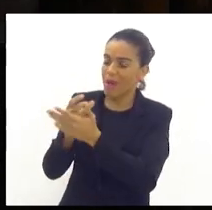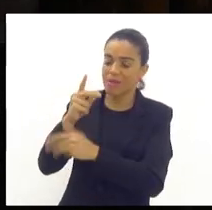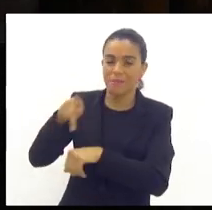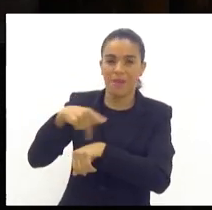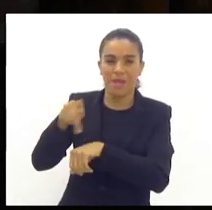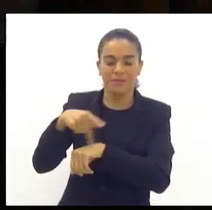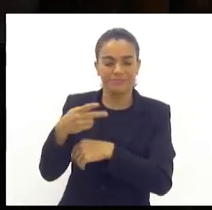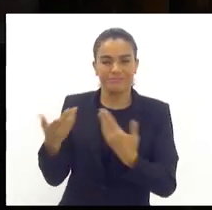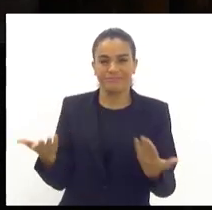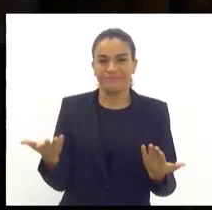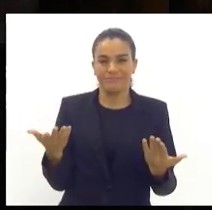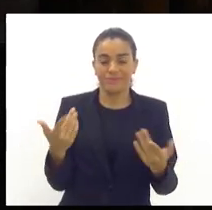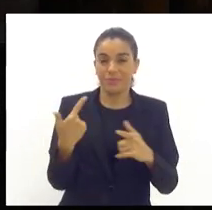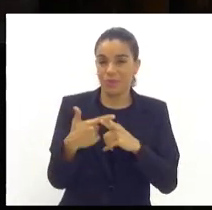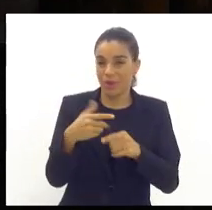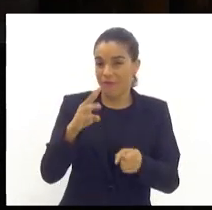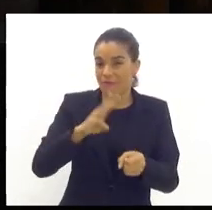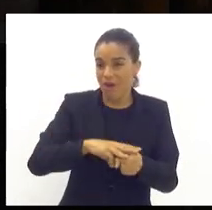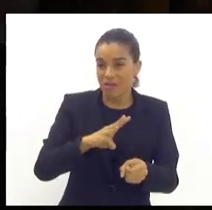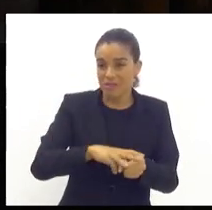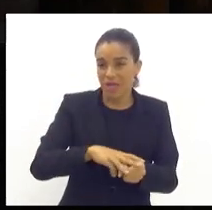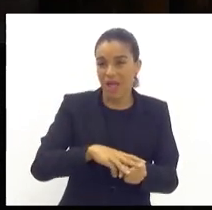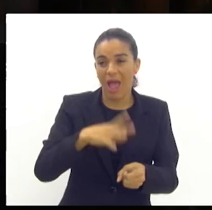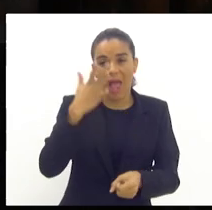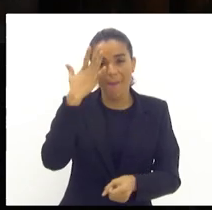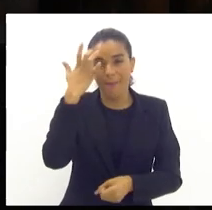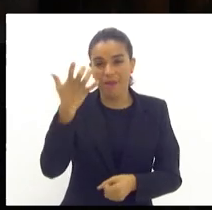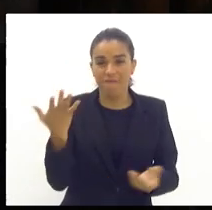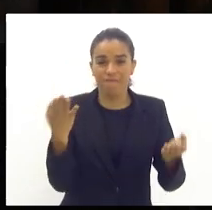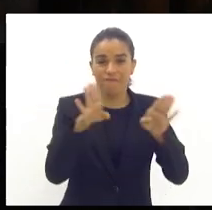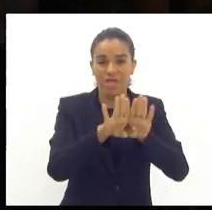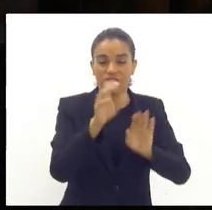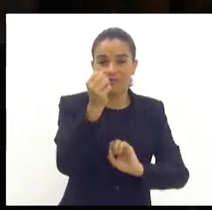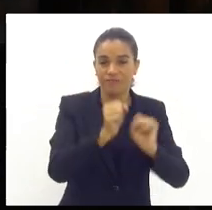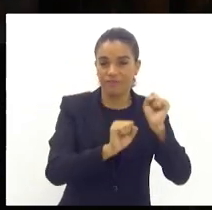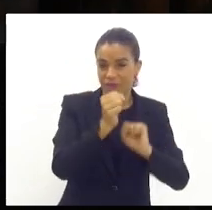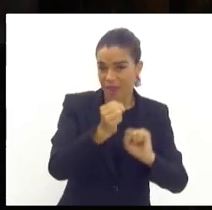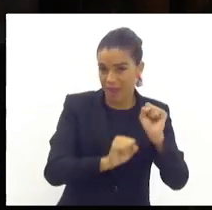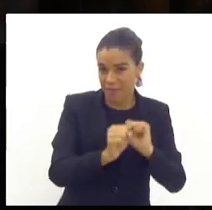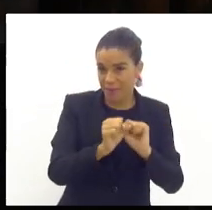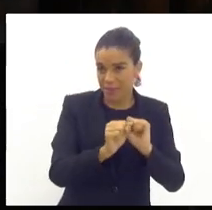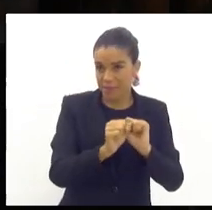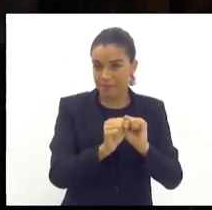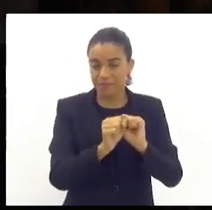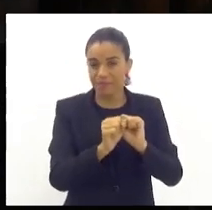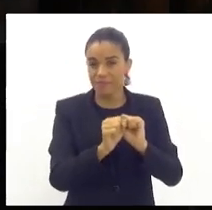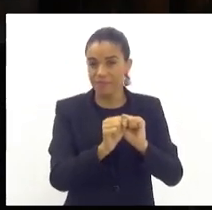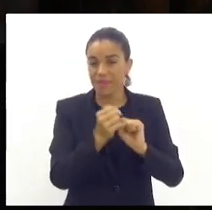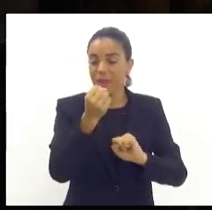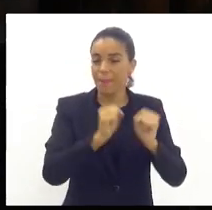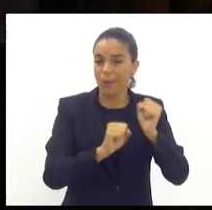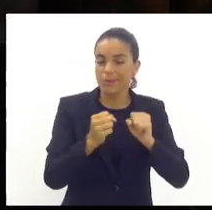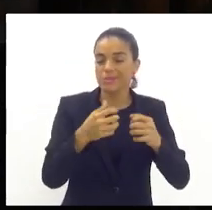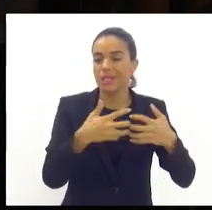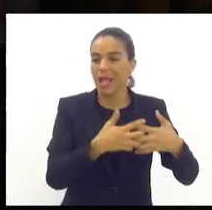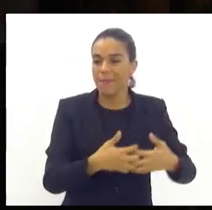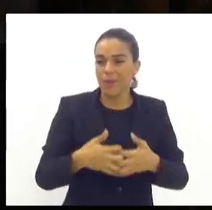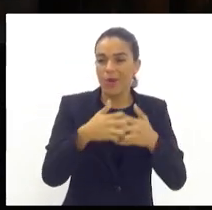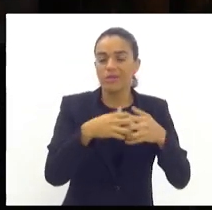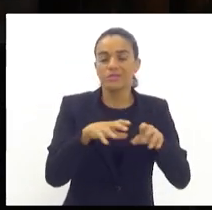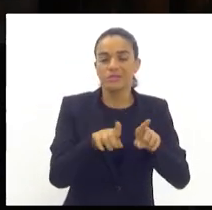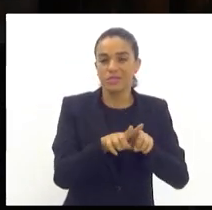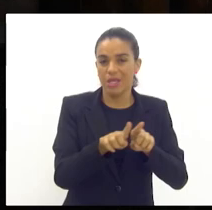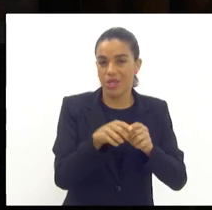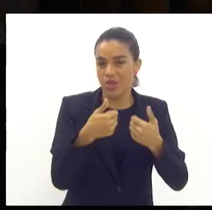Brasil, porque senão a Volkswagen amanhã vai fechar as fábricas que ela fez aqui no Brasil, que está produzindo caminhões e ônibus elétricos que